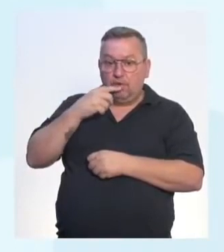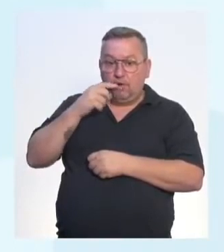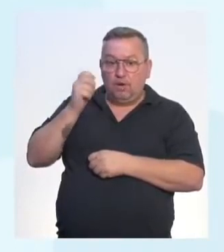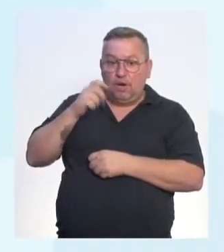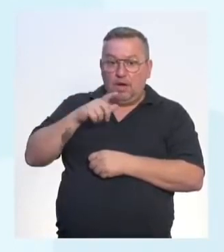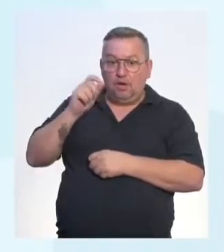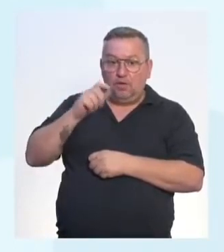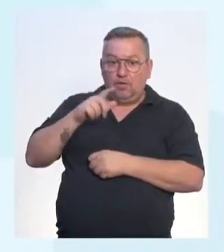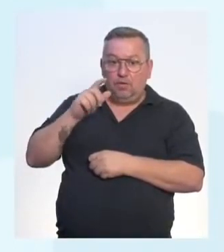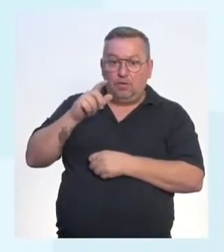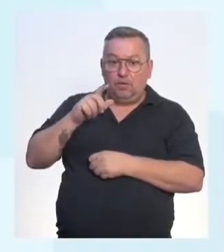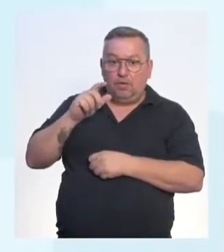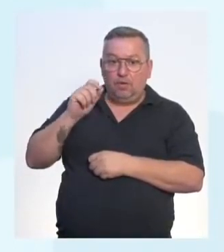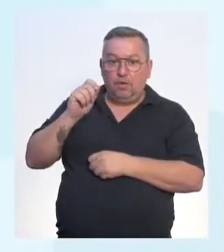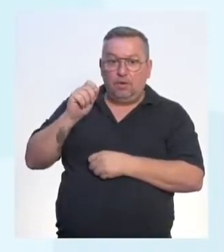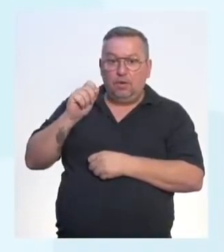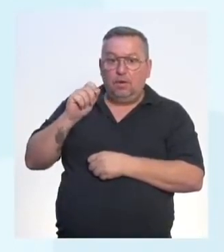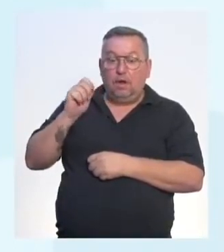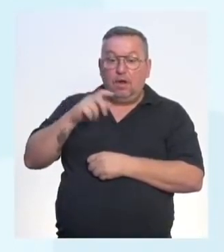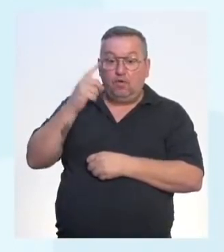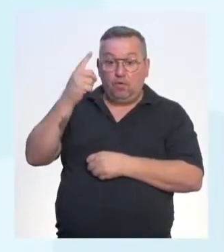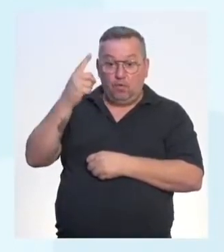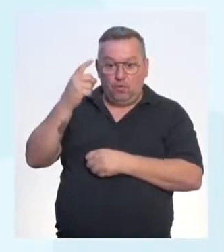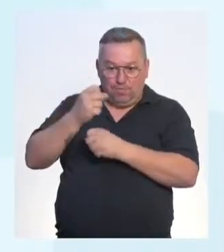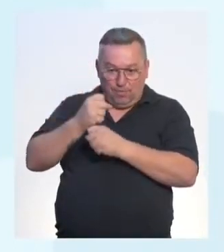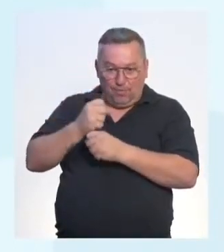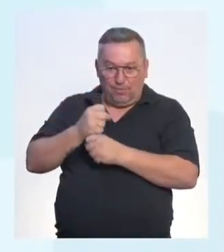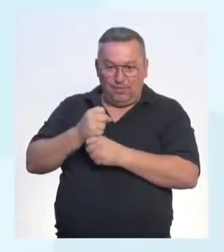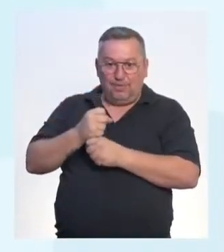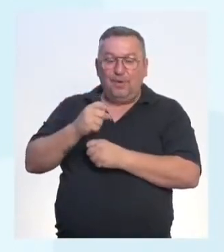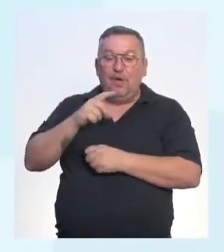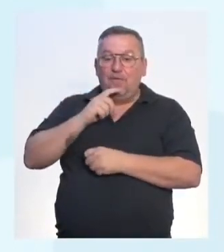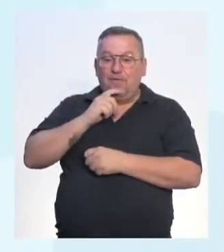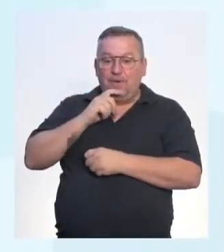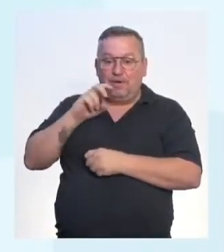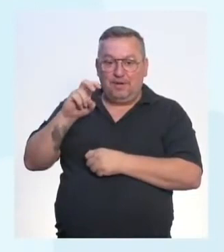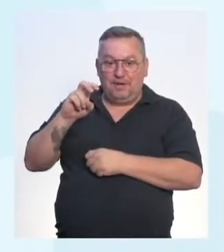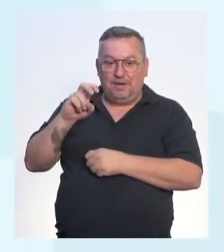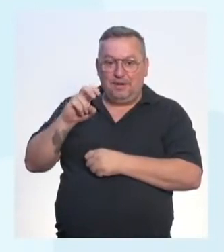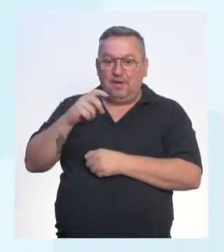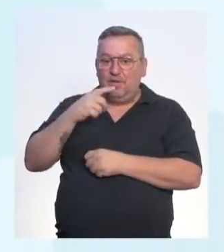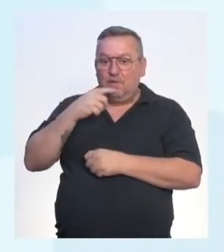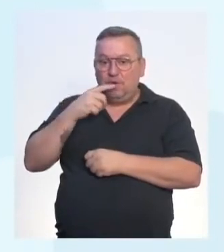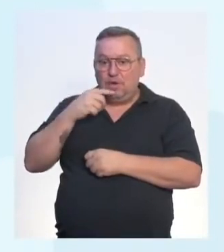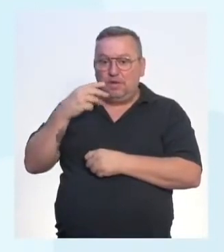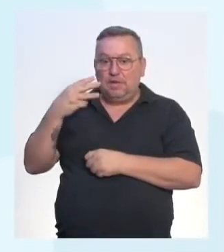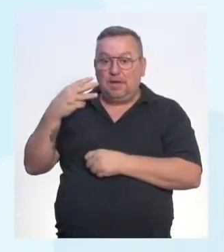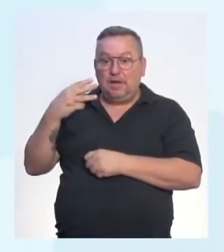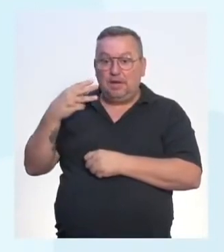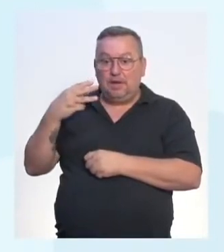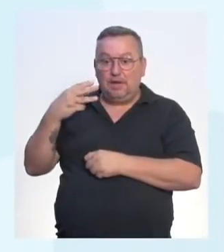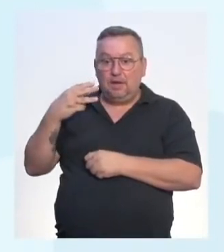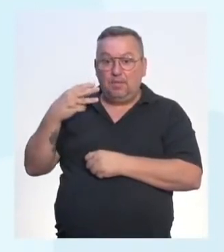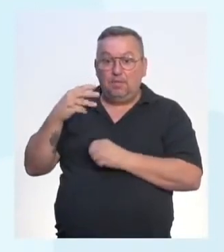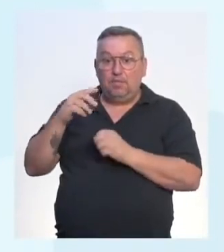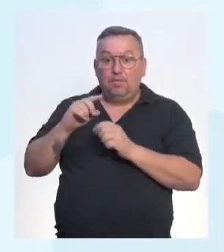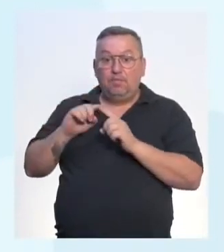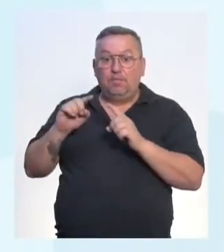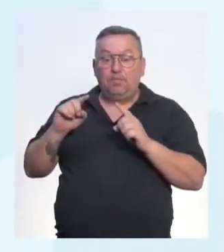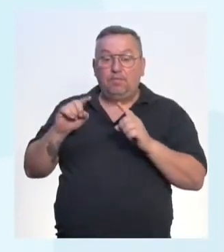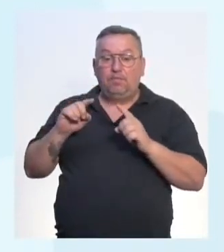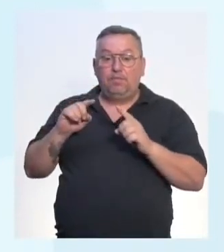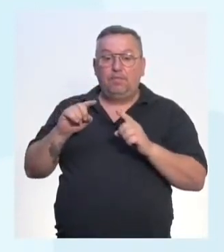azul, desculpa. Ó, em azul vale 1 ponto, desculpa. Em verde vale 5 pontos. Em vermelho vale 3. Negativo. Eu